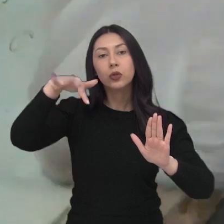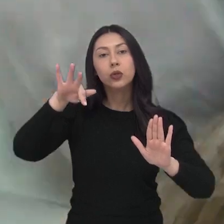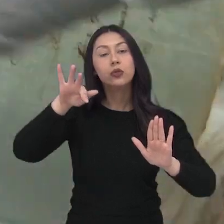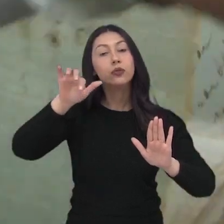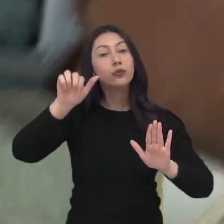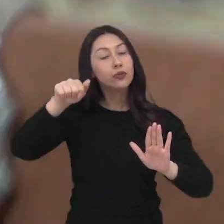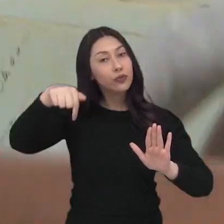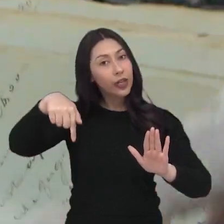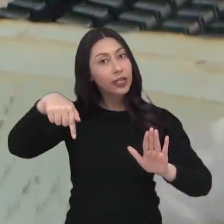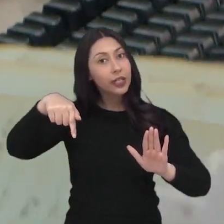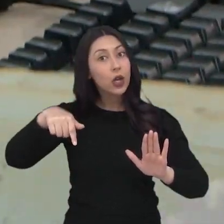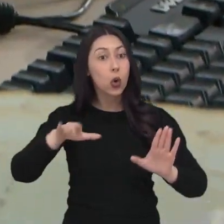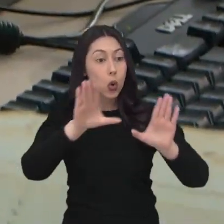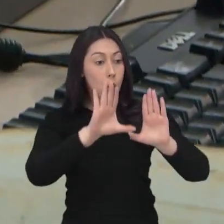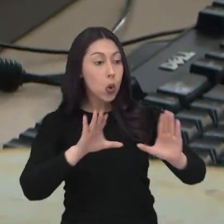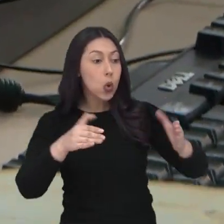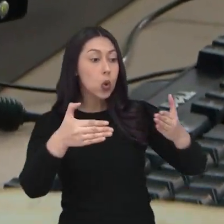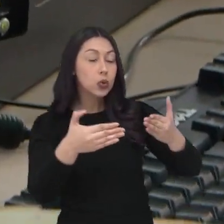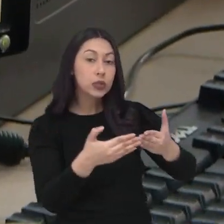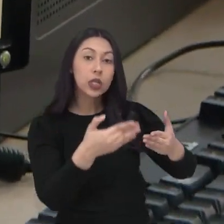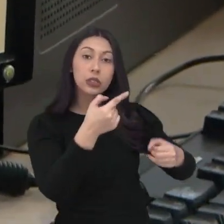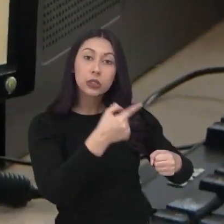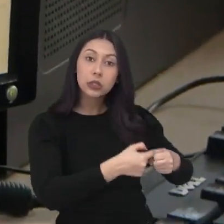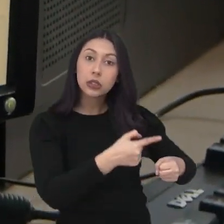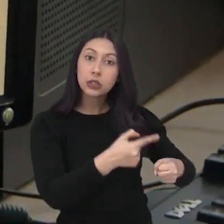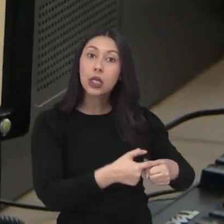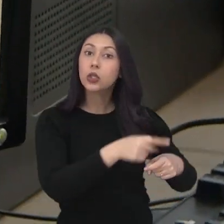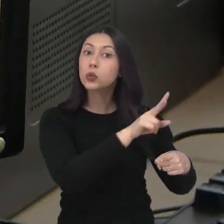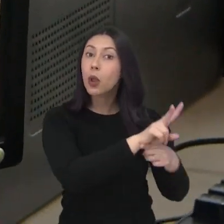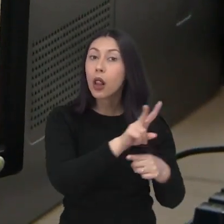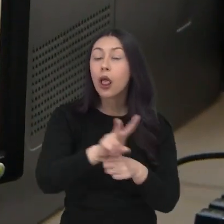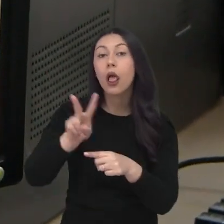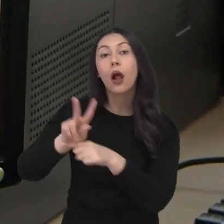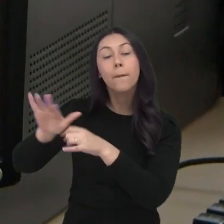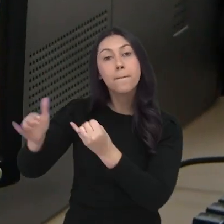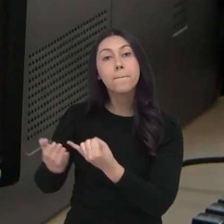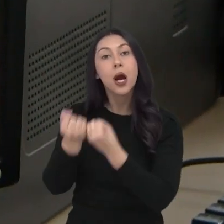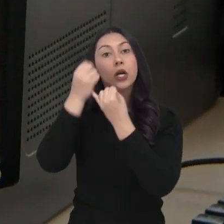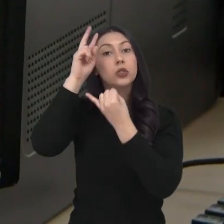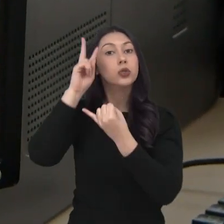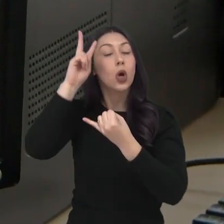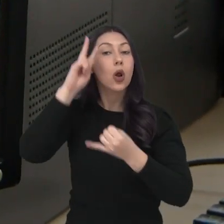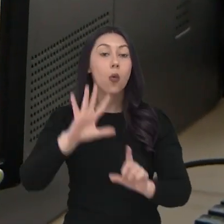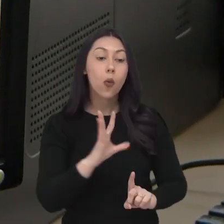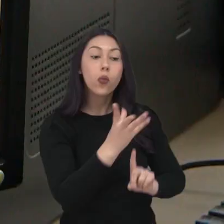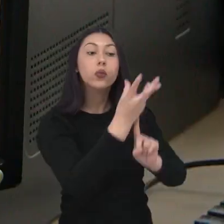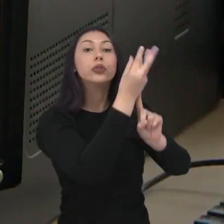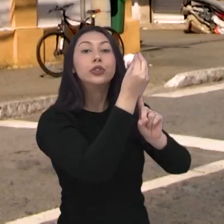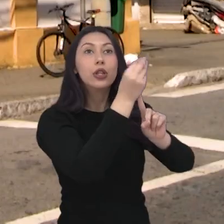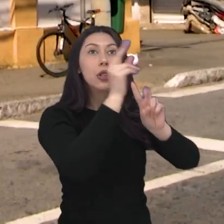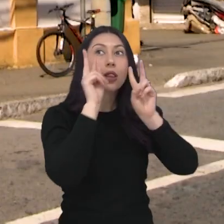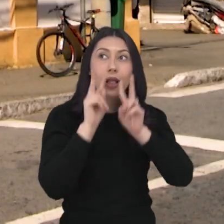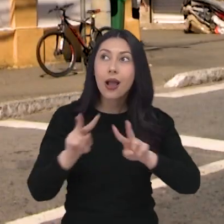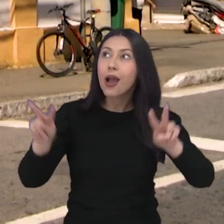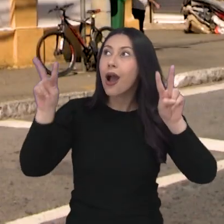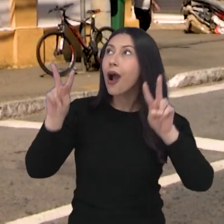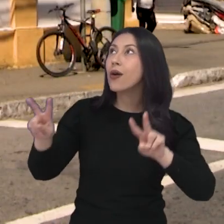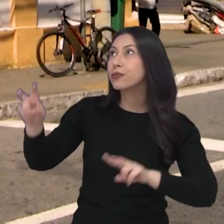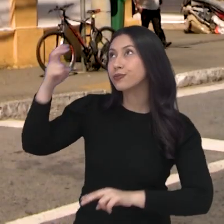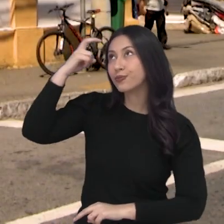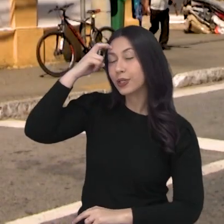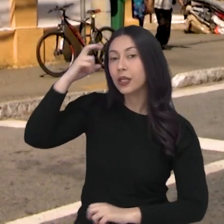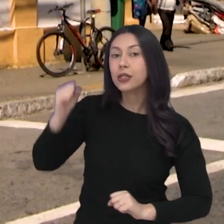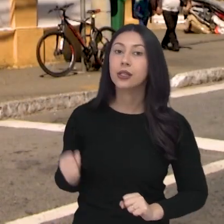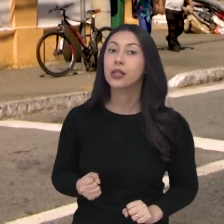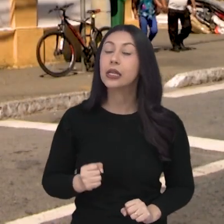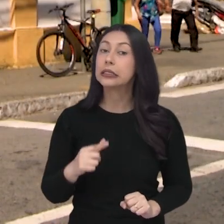o Conselho Municipal de Preservação do Patrimônio Histórico, Artístico, Paisagístico e Cultural. O espaço é